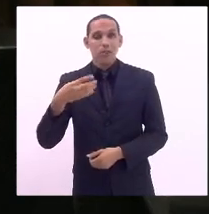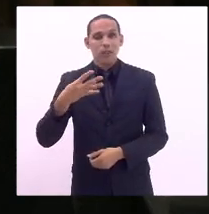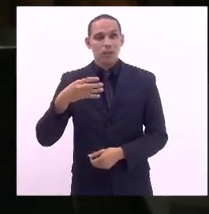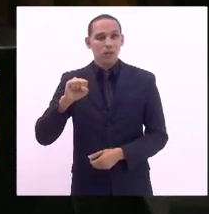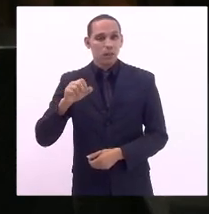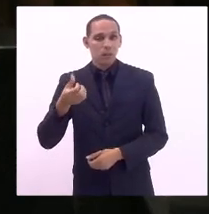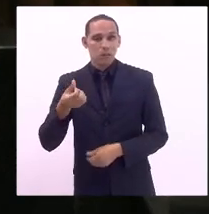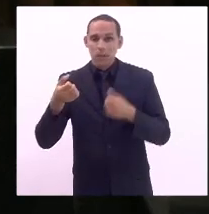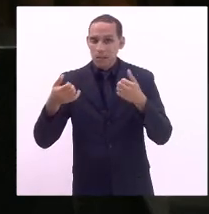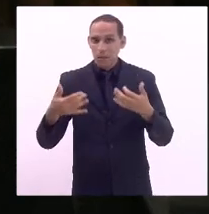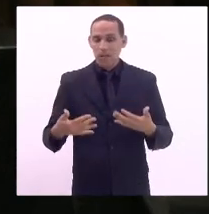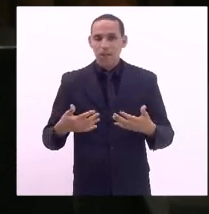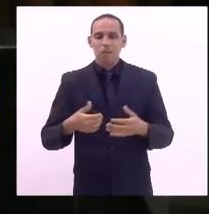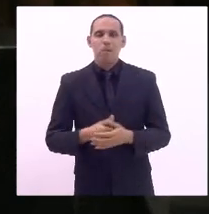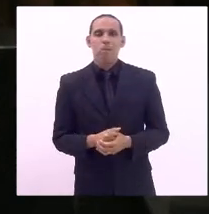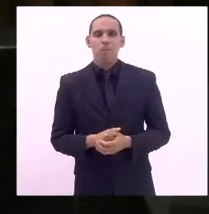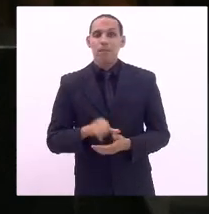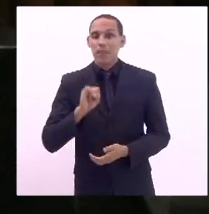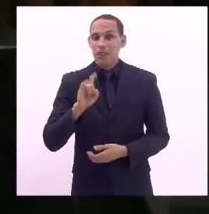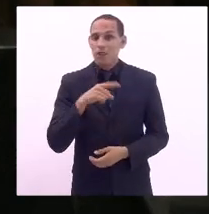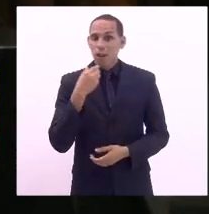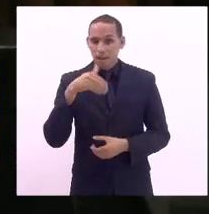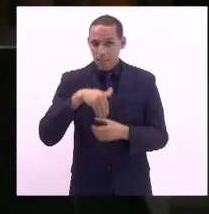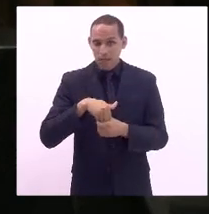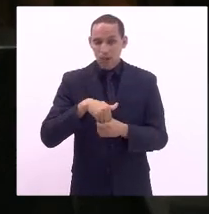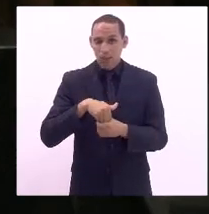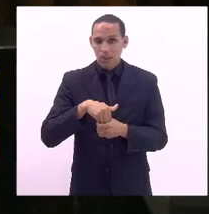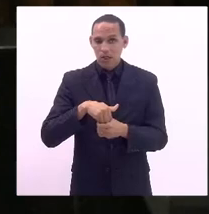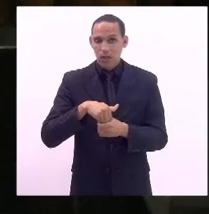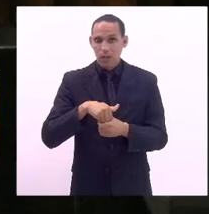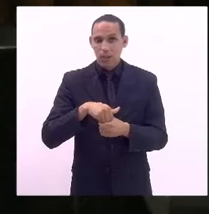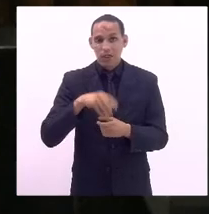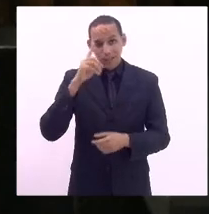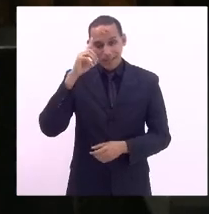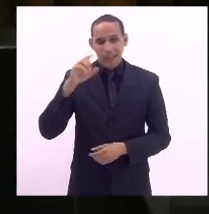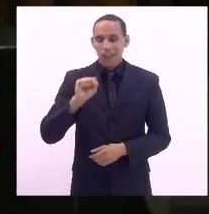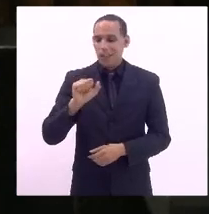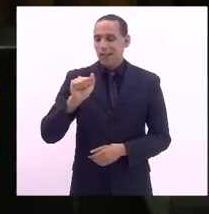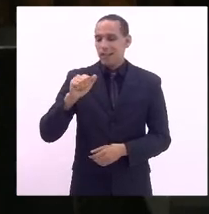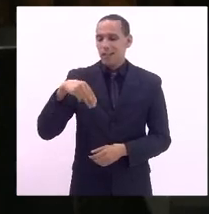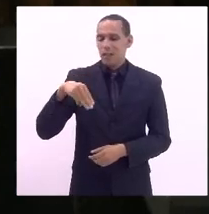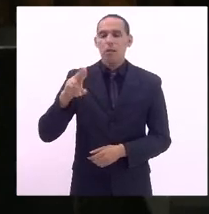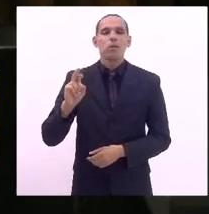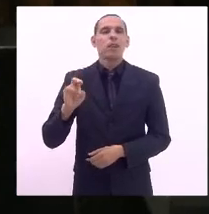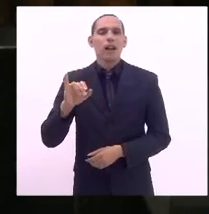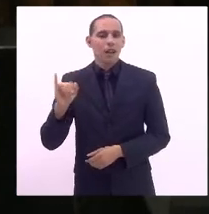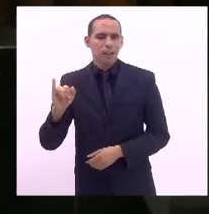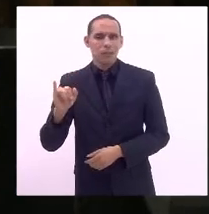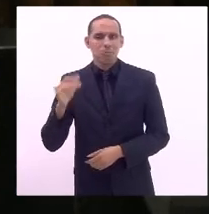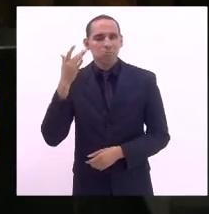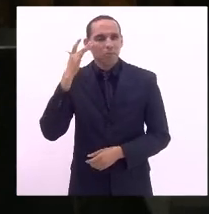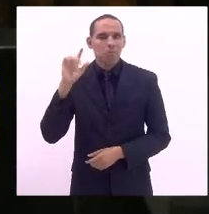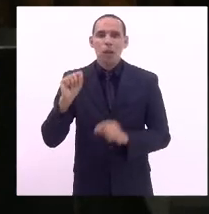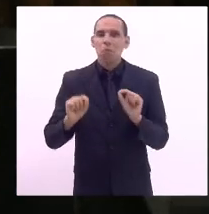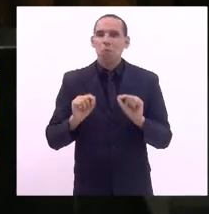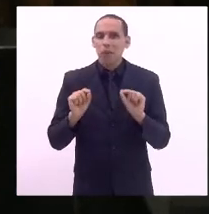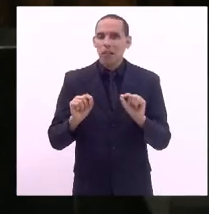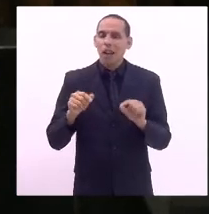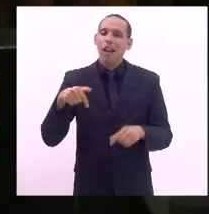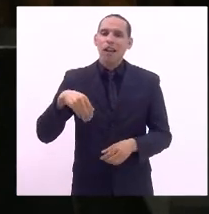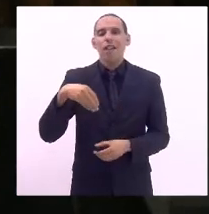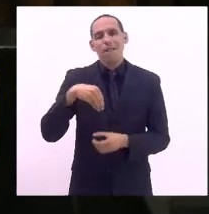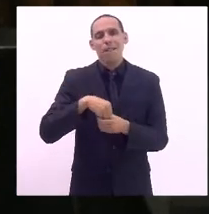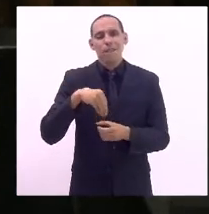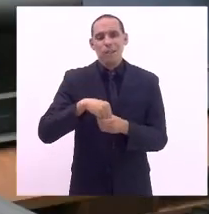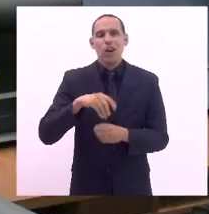357-486, que diz o seguinte: se a gente votou o dia do samurai, que até hoje eu não sei para que serve, a gente vai votar também aqui o dia do